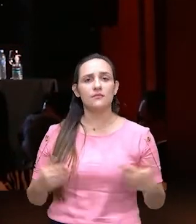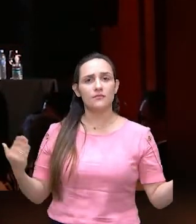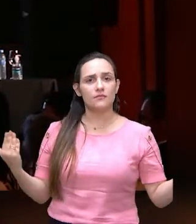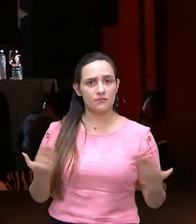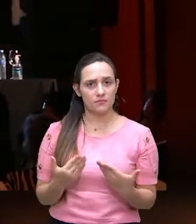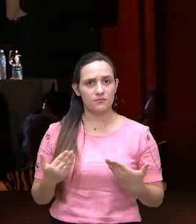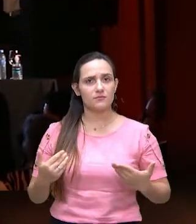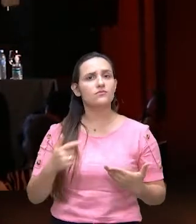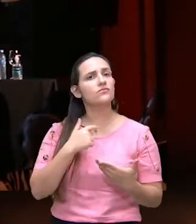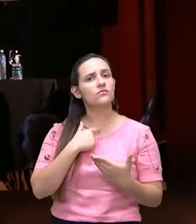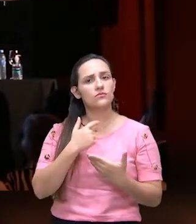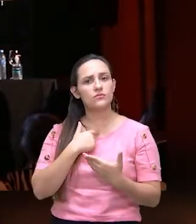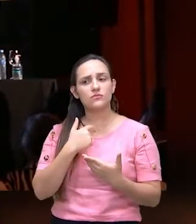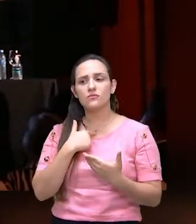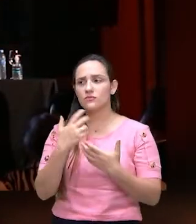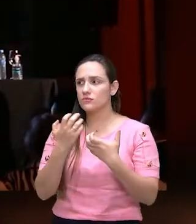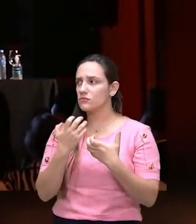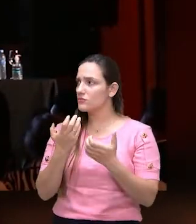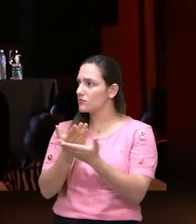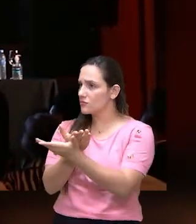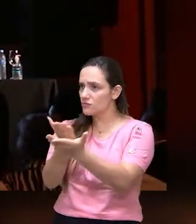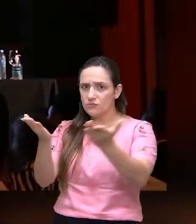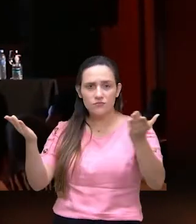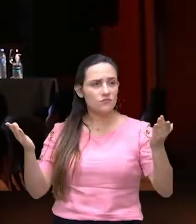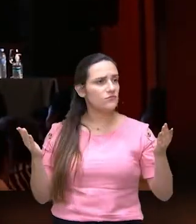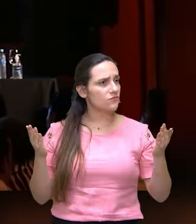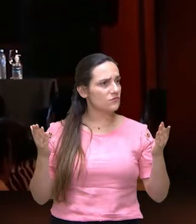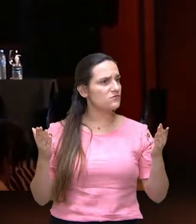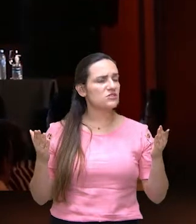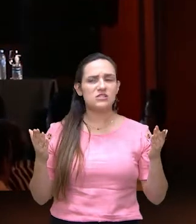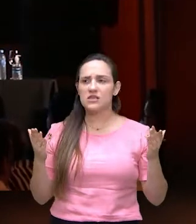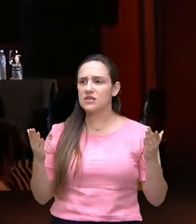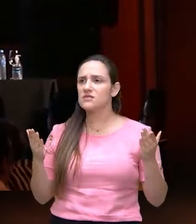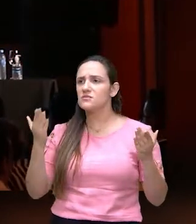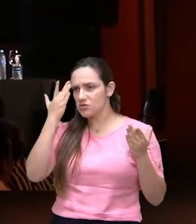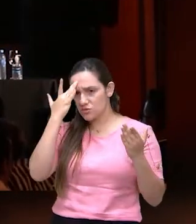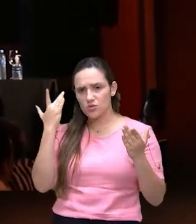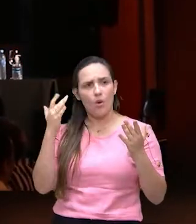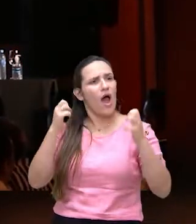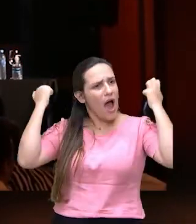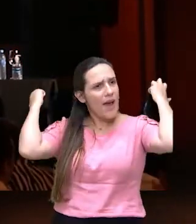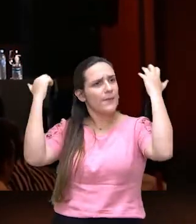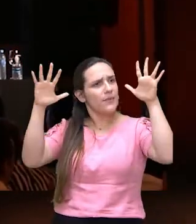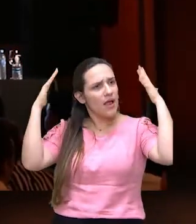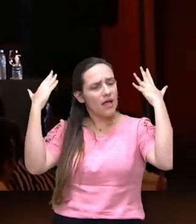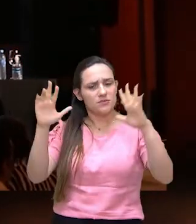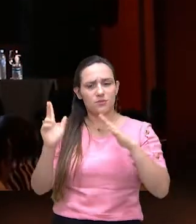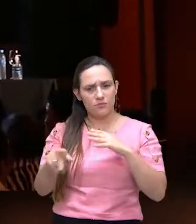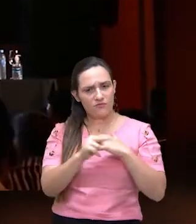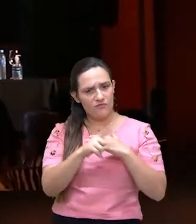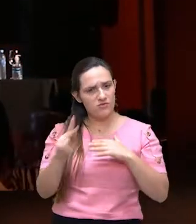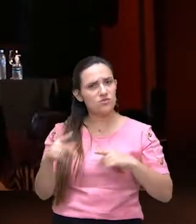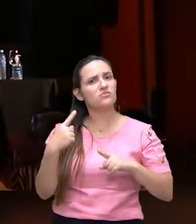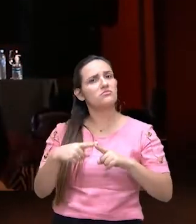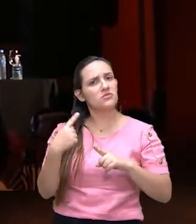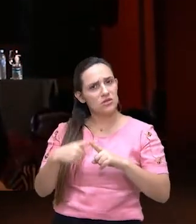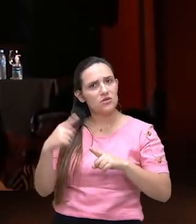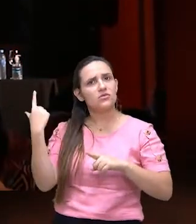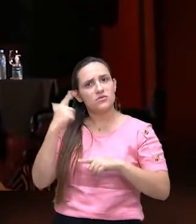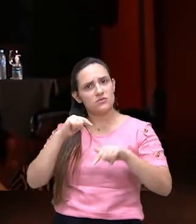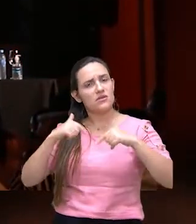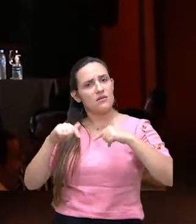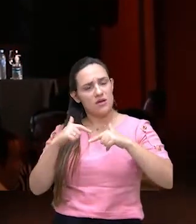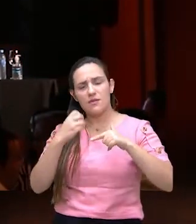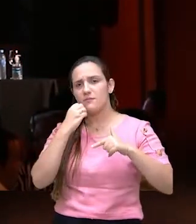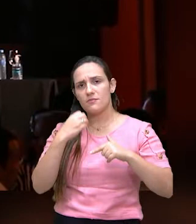Oi eu gostaria que a plateia em forma de agradecimento aplaudisse esses professores por tudo que fizeram por nós durante